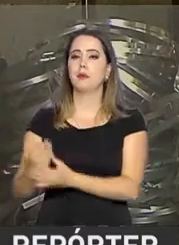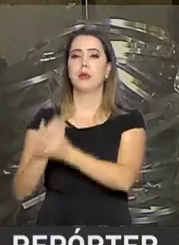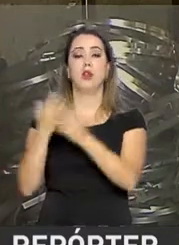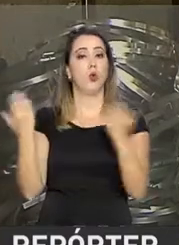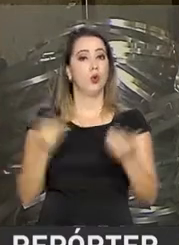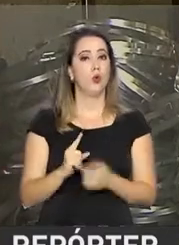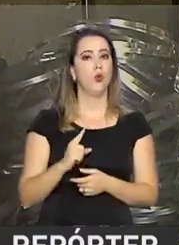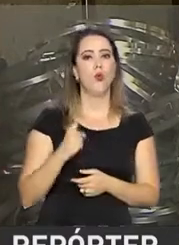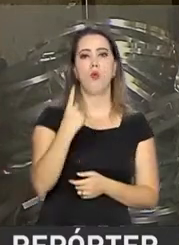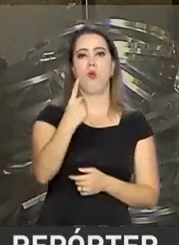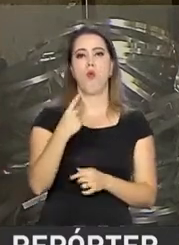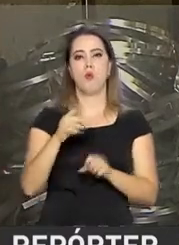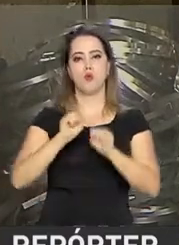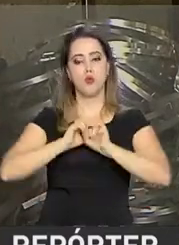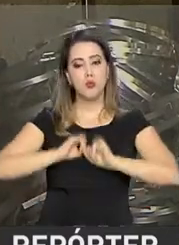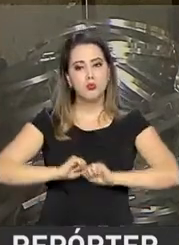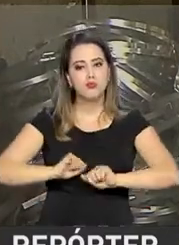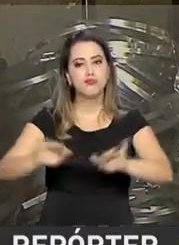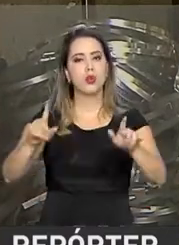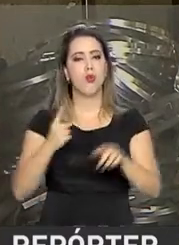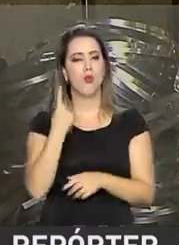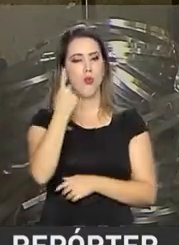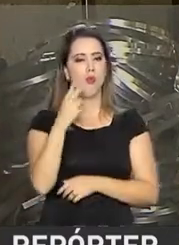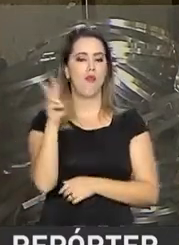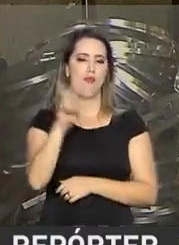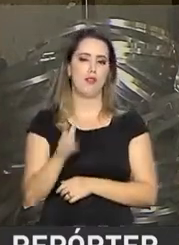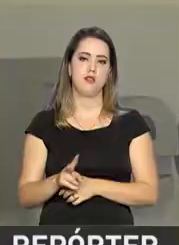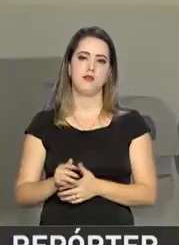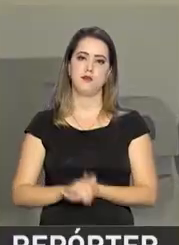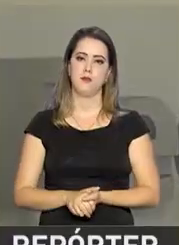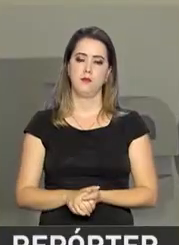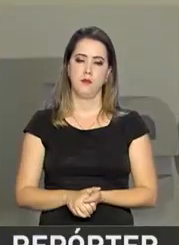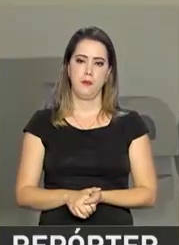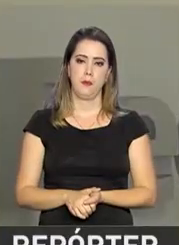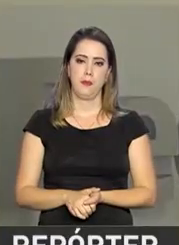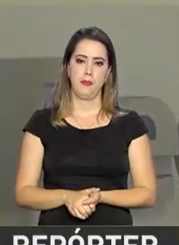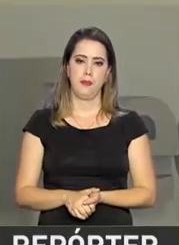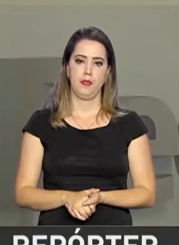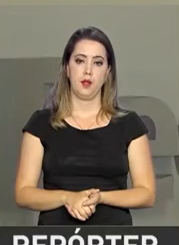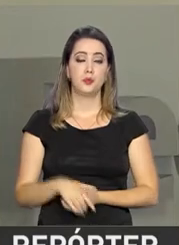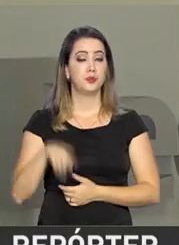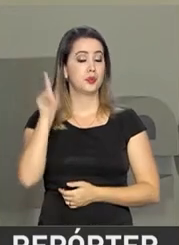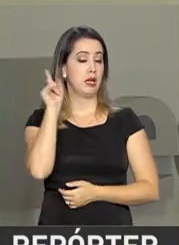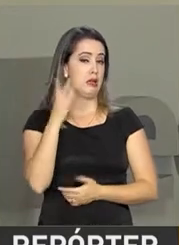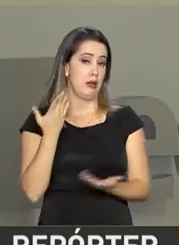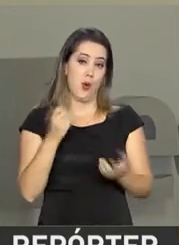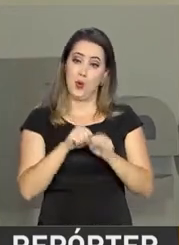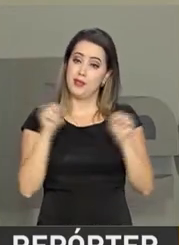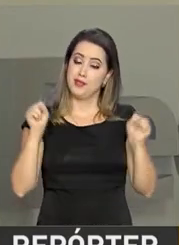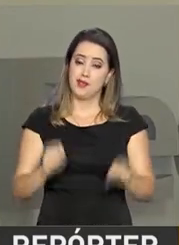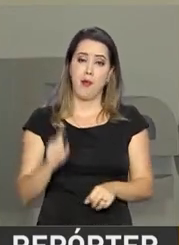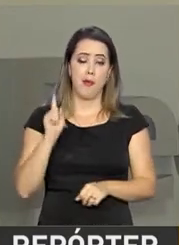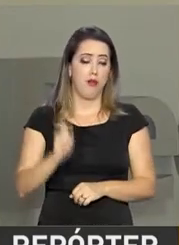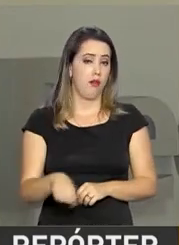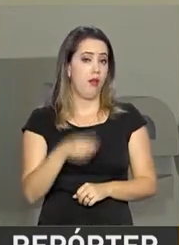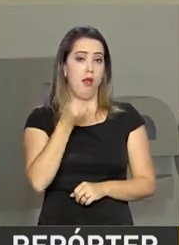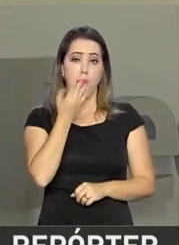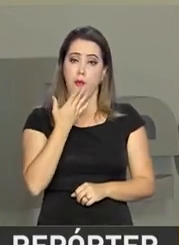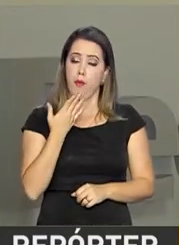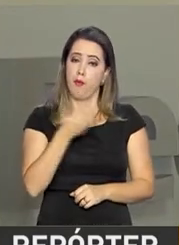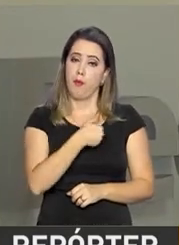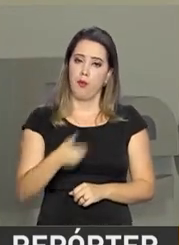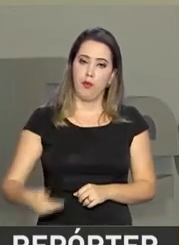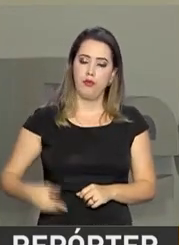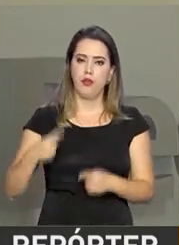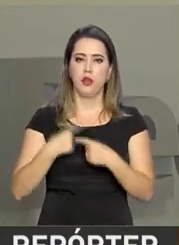os empresários podem enviar todos esses dados de uma só vez. Ele traz benefícios para o governo, que passa a ter informações de mais qualidade, né, que